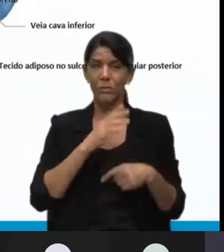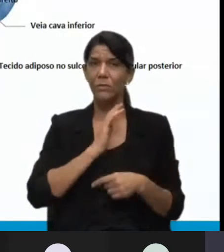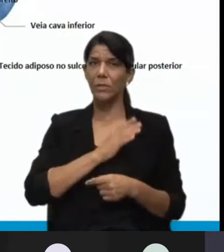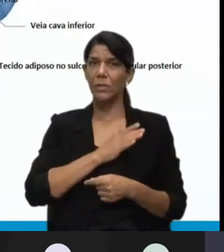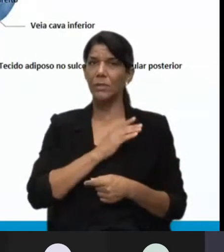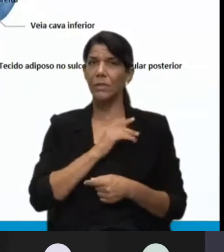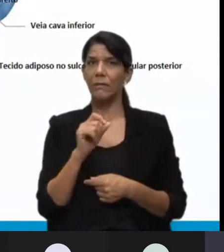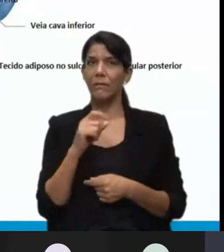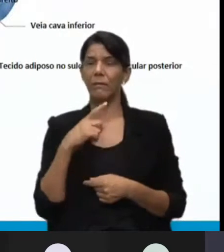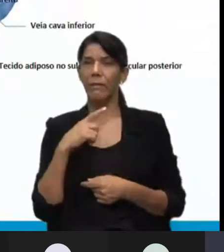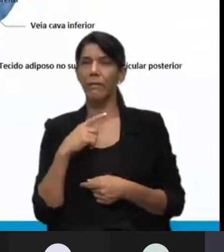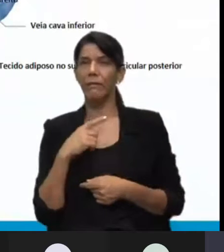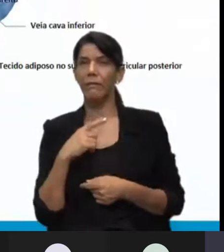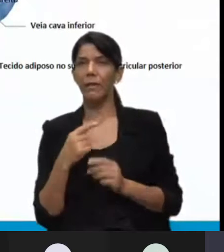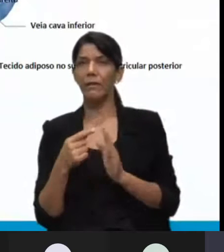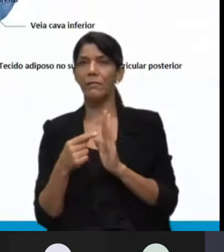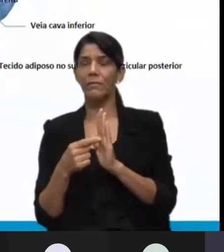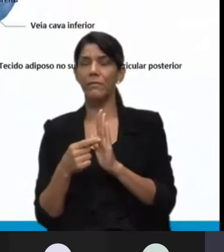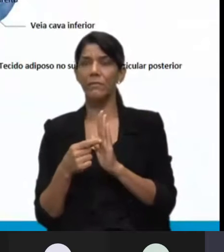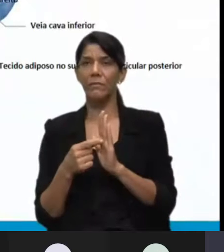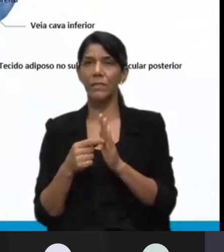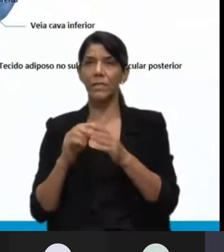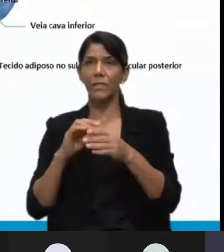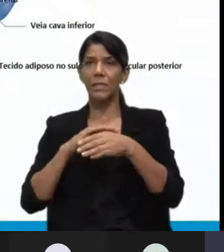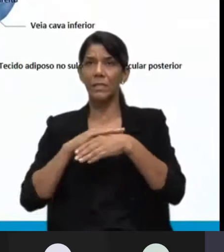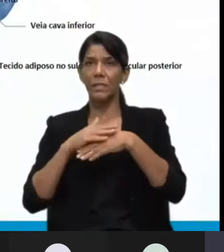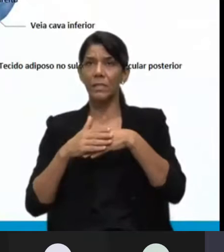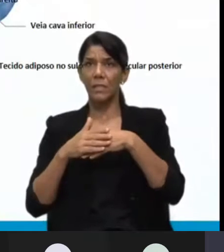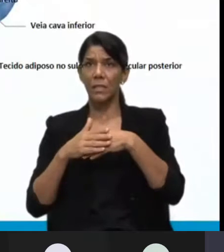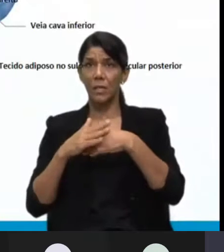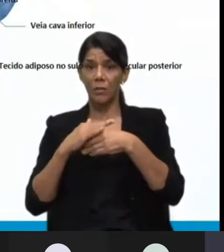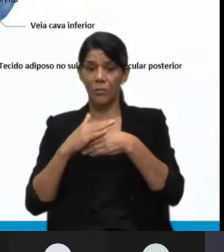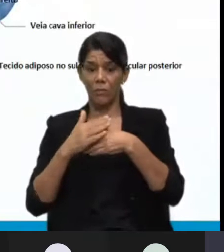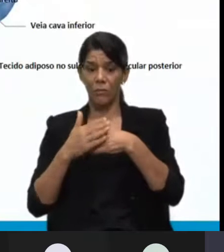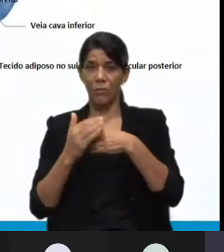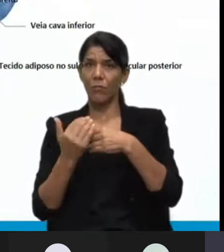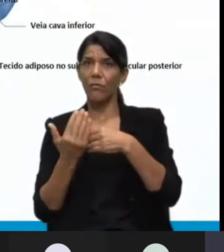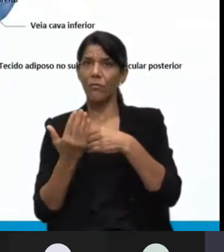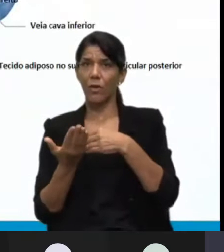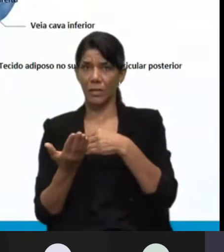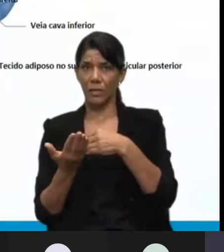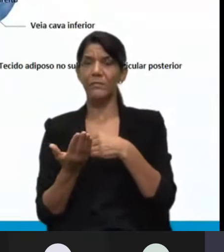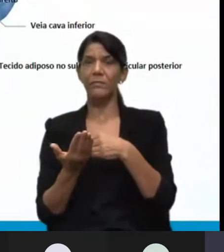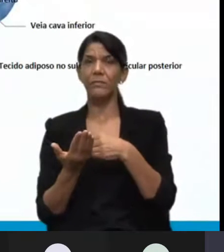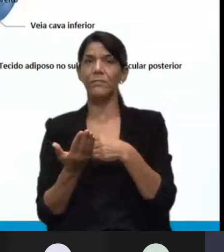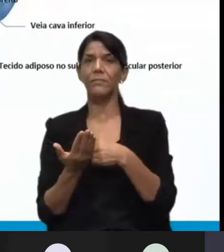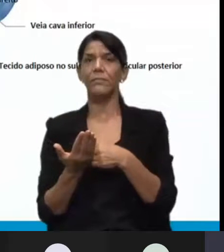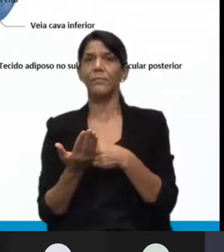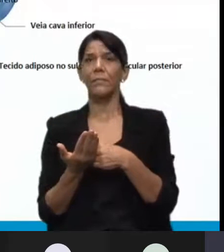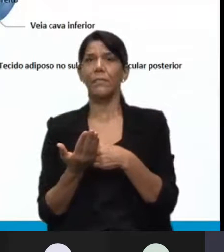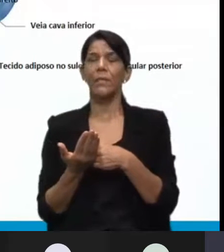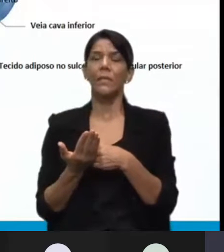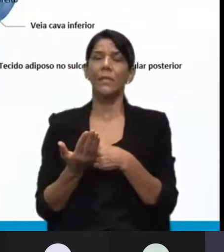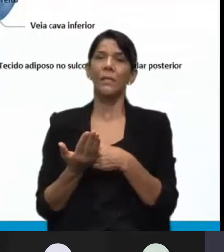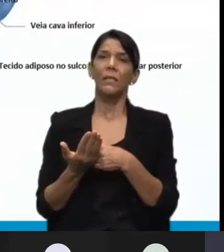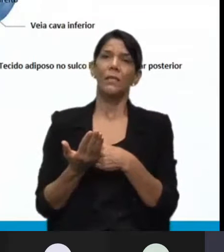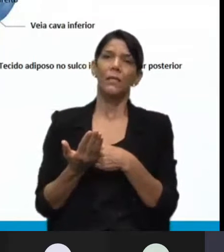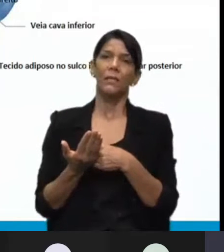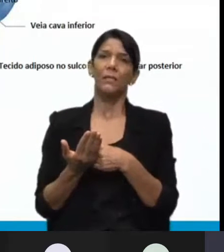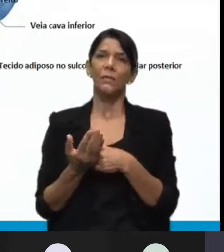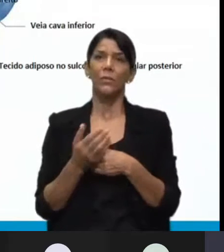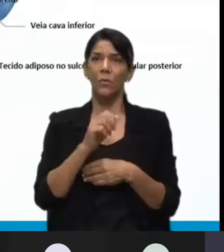do coração e ele vai marcar aí a fronteira externa, né? Nós estamos falando aqui de anatomia externa, tá?